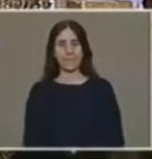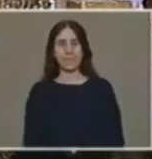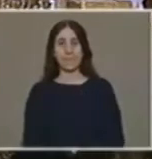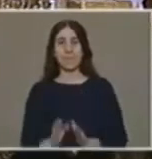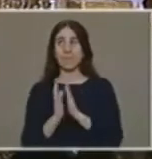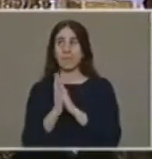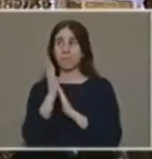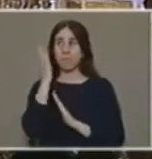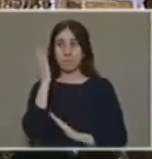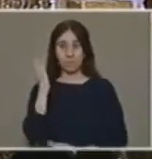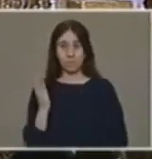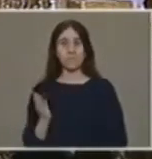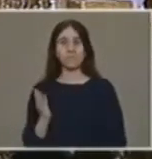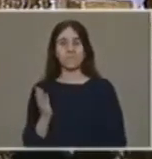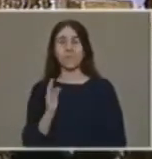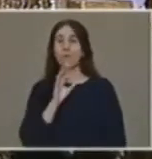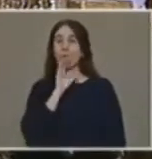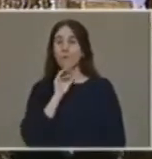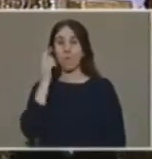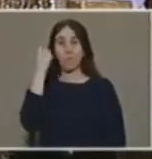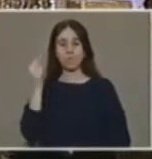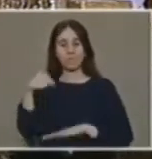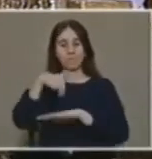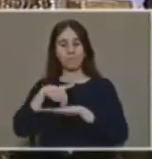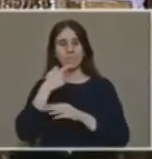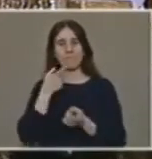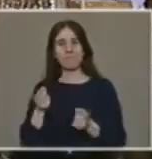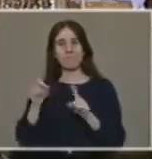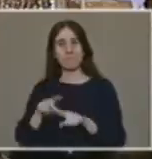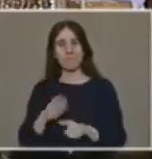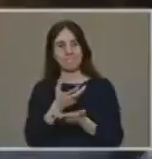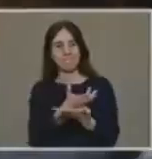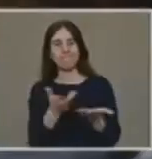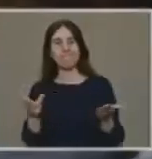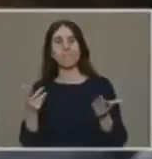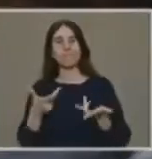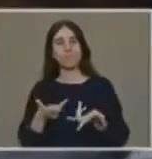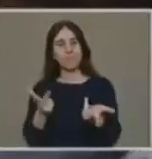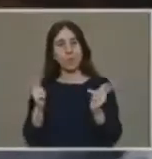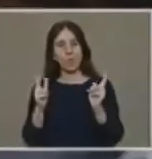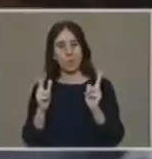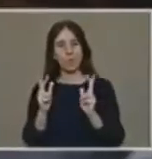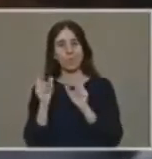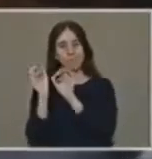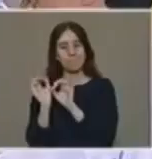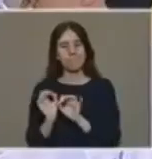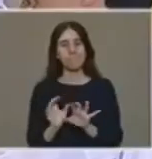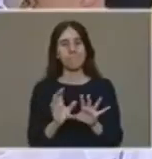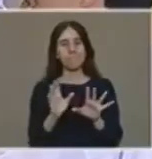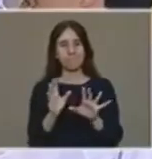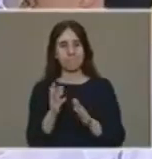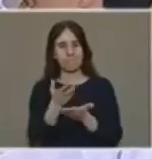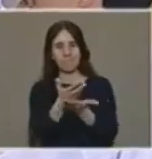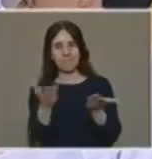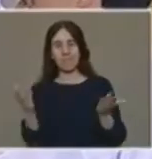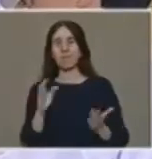Deus, que pela ressurreição do seu Filho unigénito vos deu a graça da redenção e vos adotou